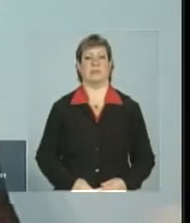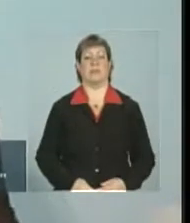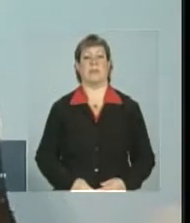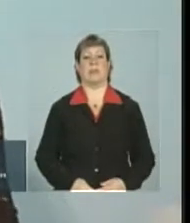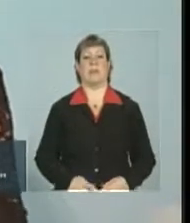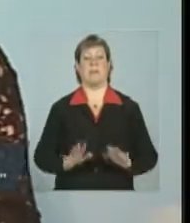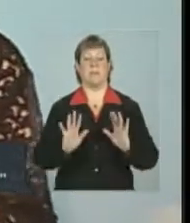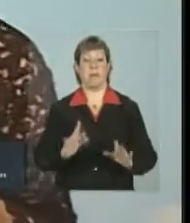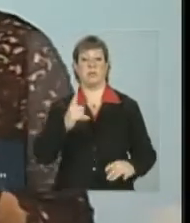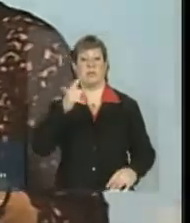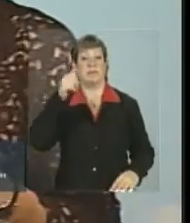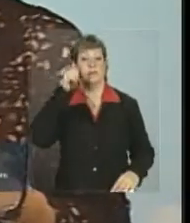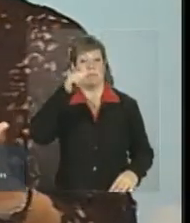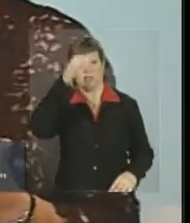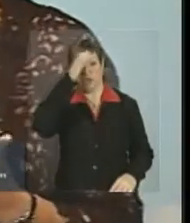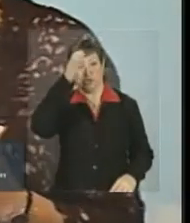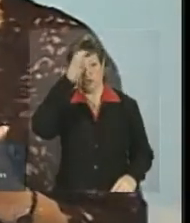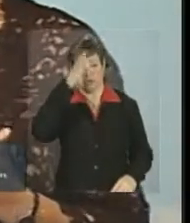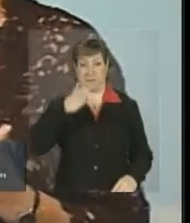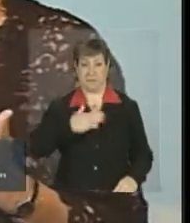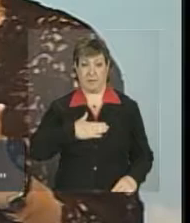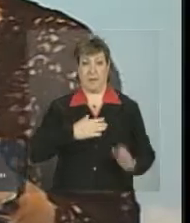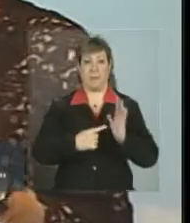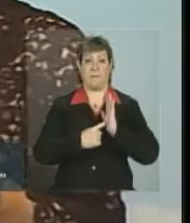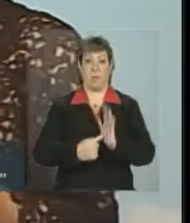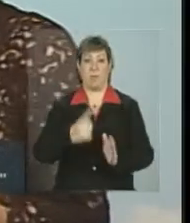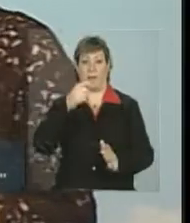uma tia minha me mostrou uma carta, em que ele